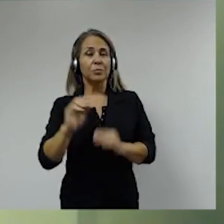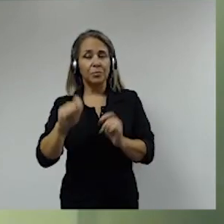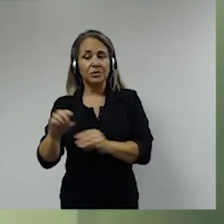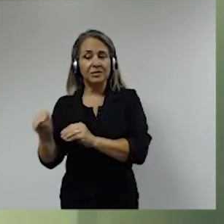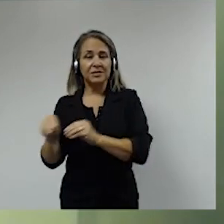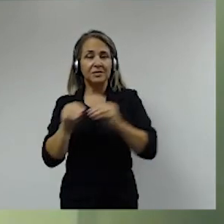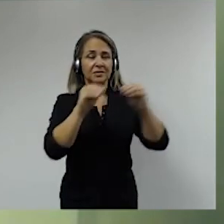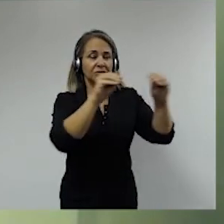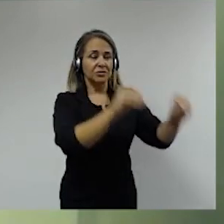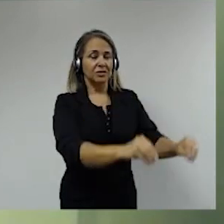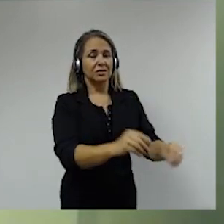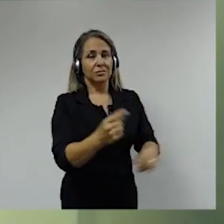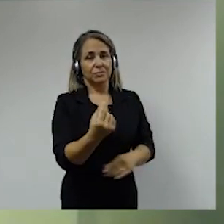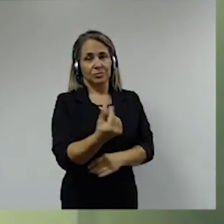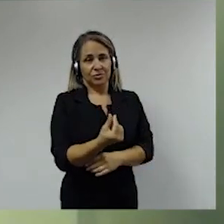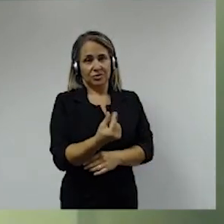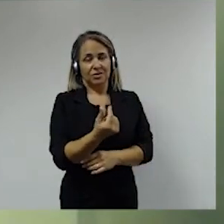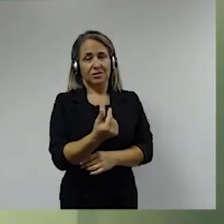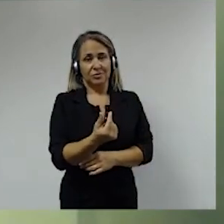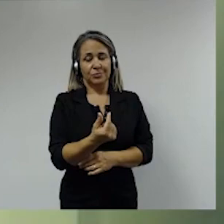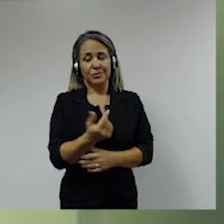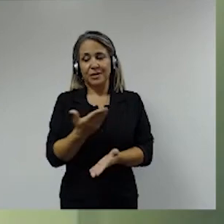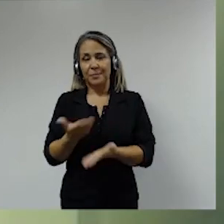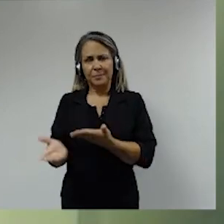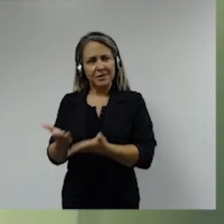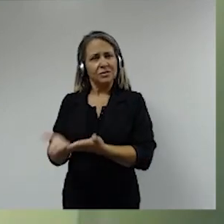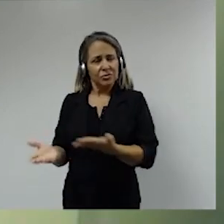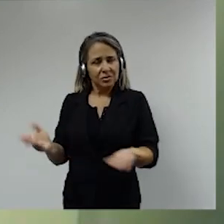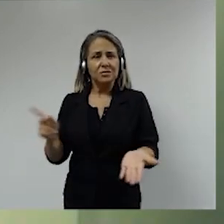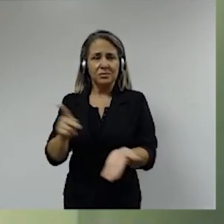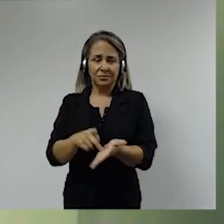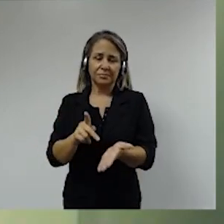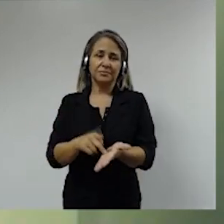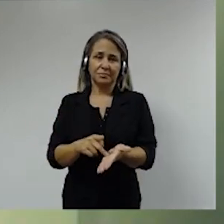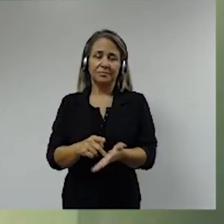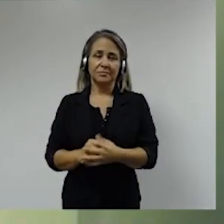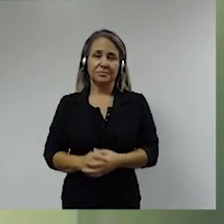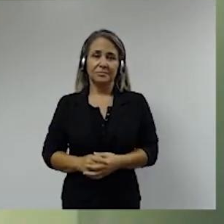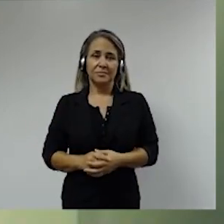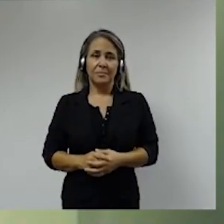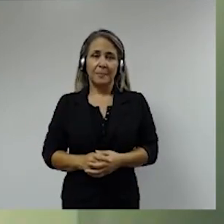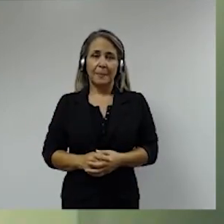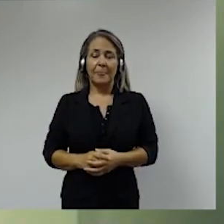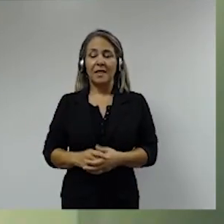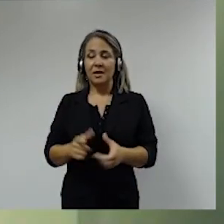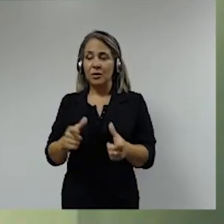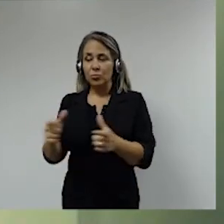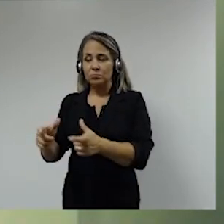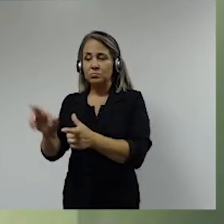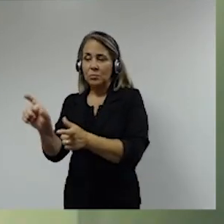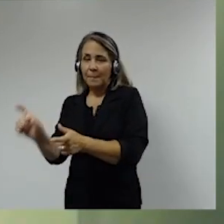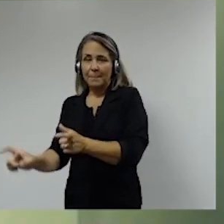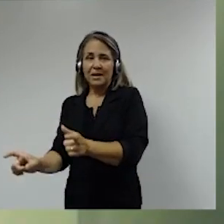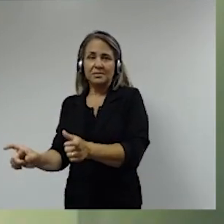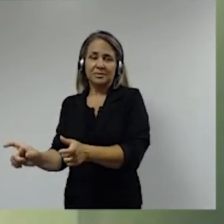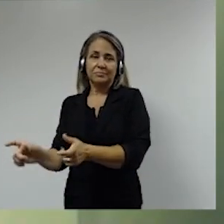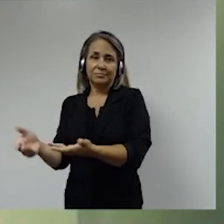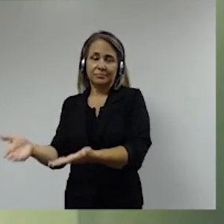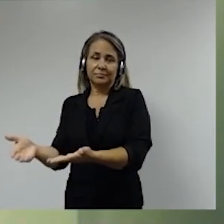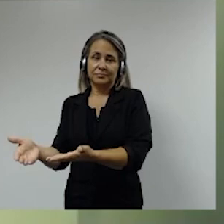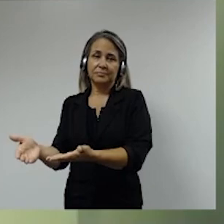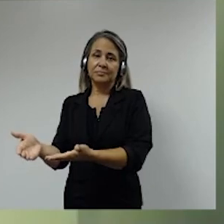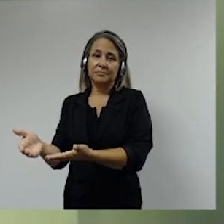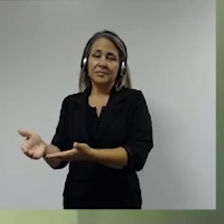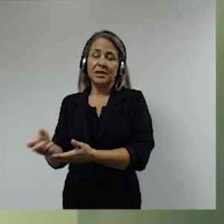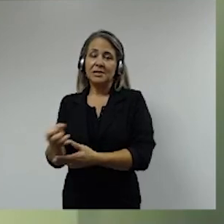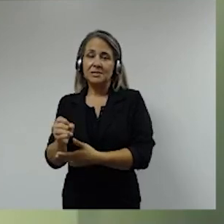transferência. Isso é um prejuízo já grande para a parte. Então,